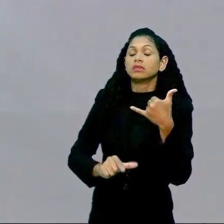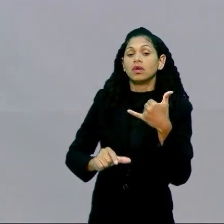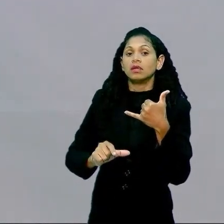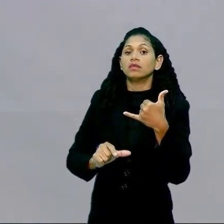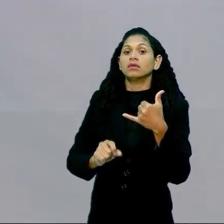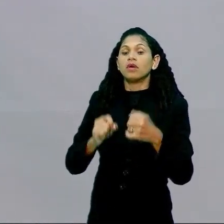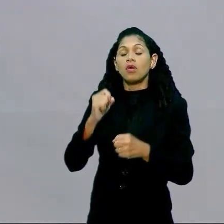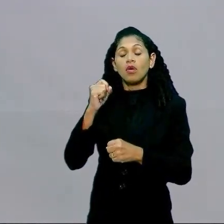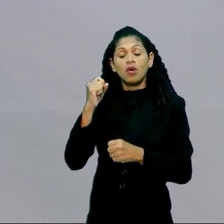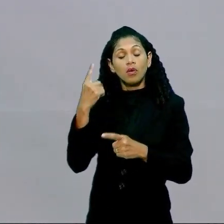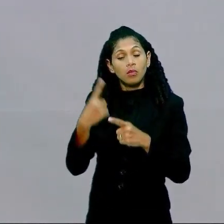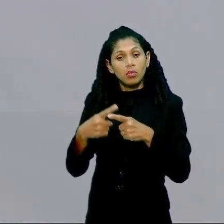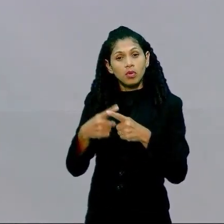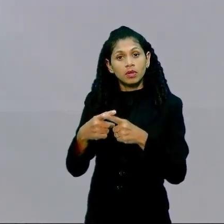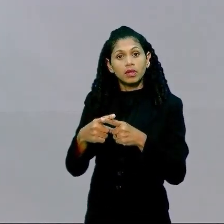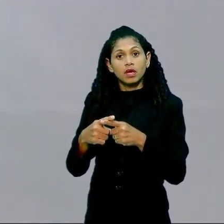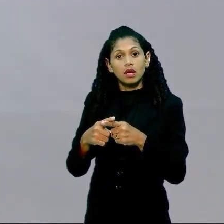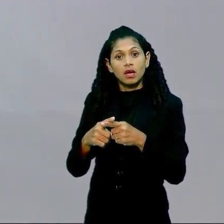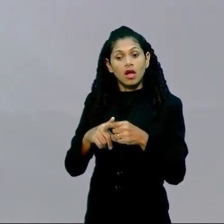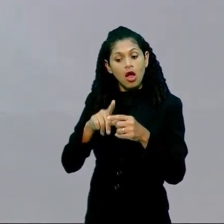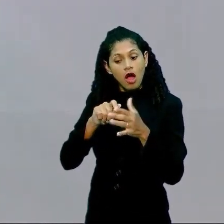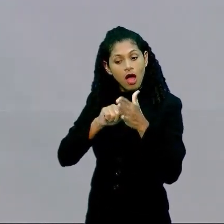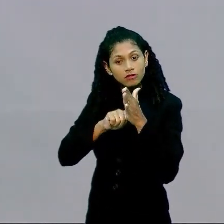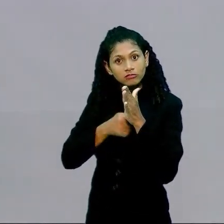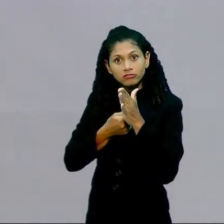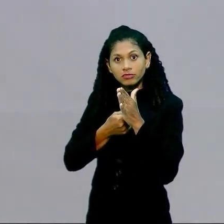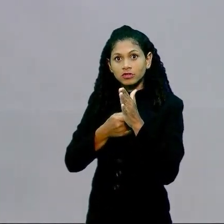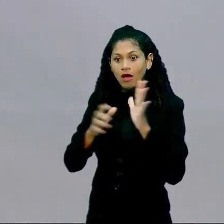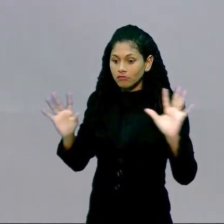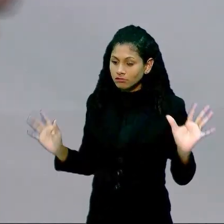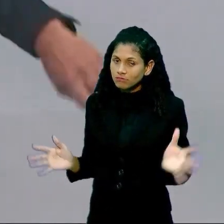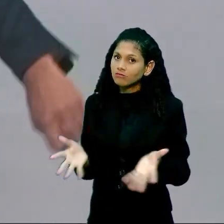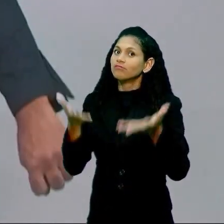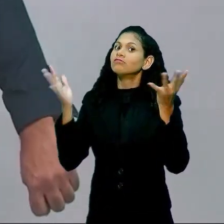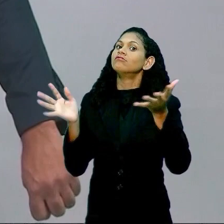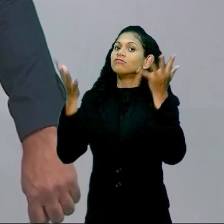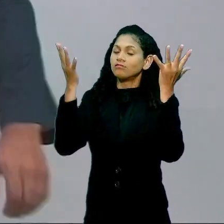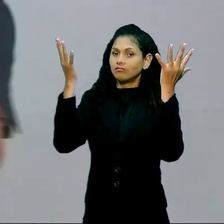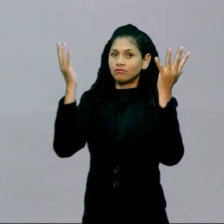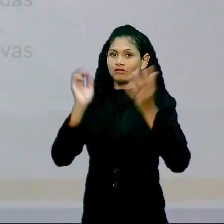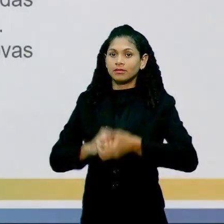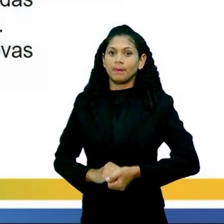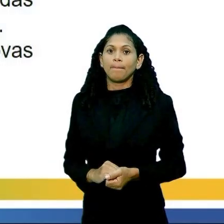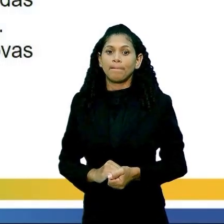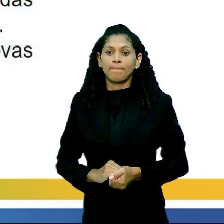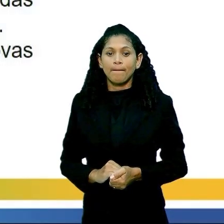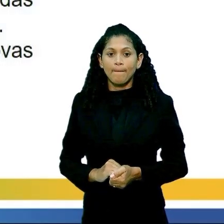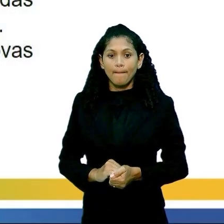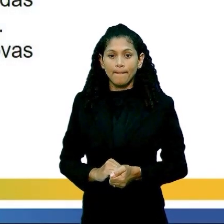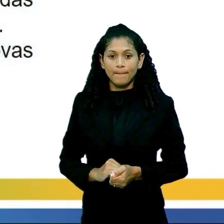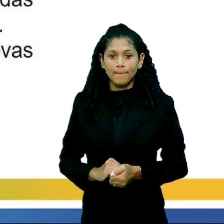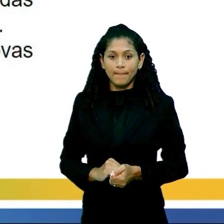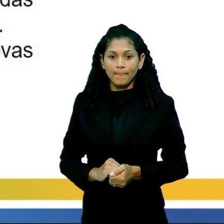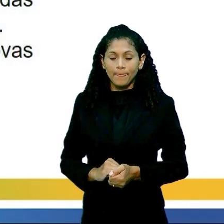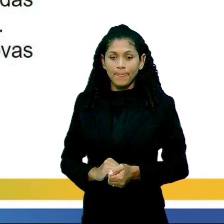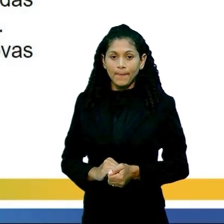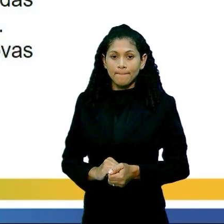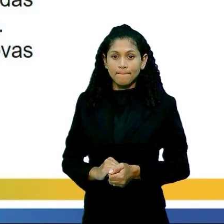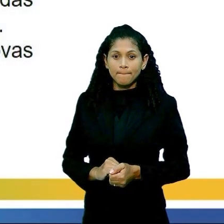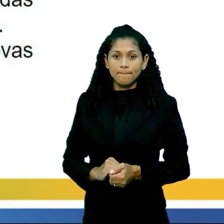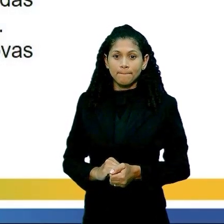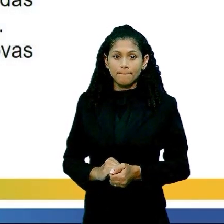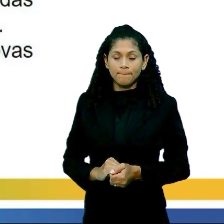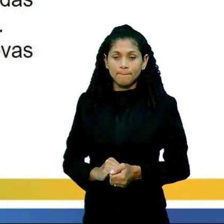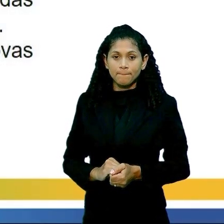essa daí é a chave do sucesso, beleza? Então vamos para mais uma, porque o tempo urge e vamos mais